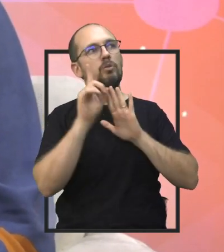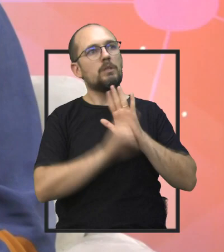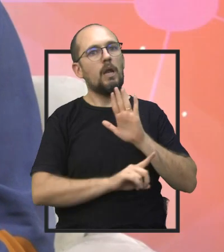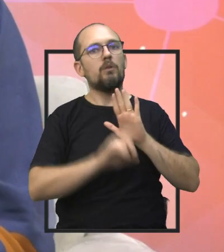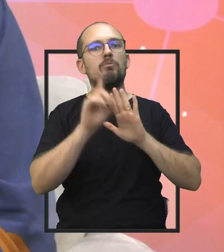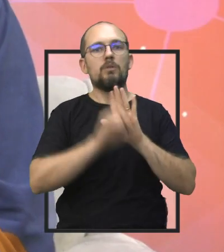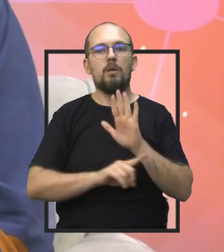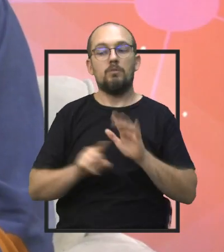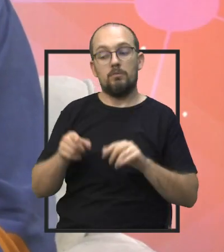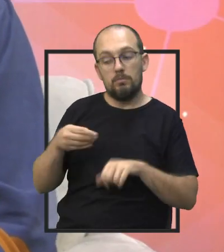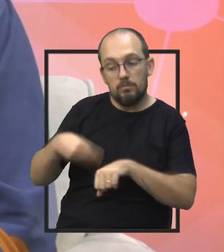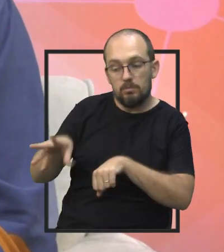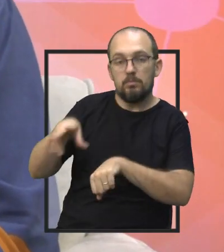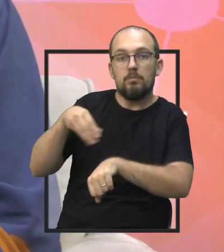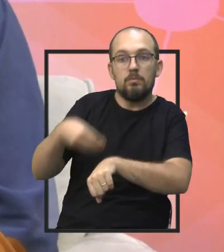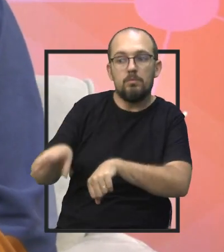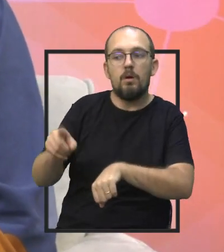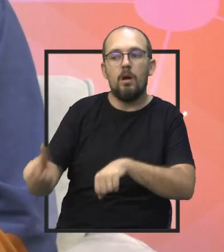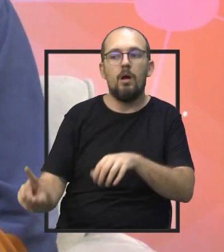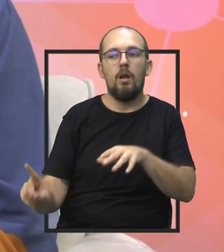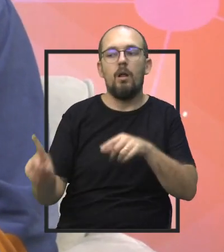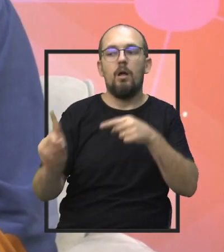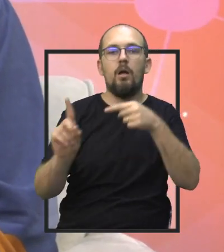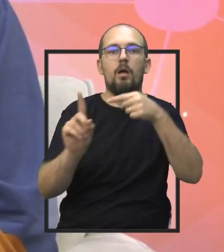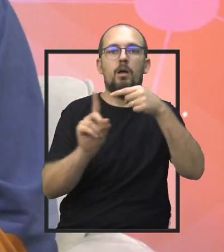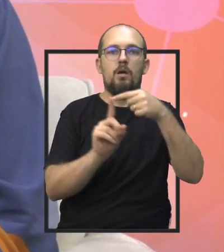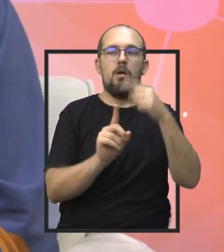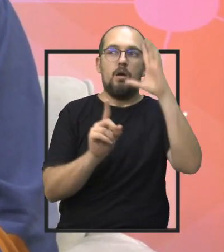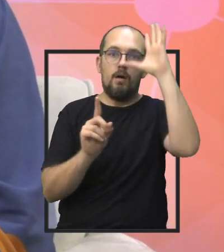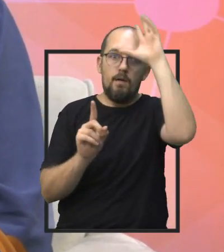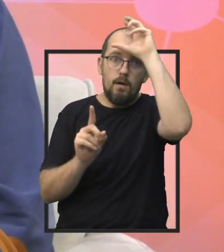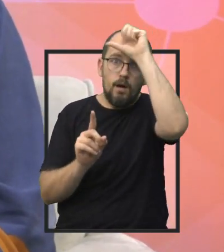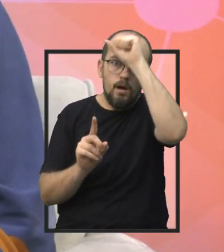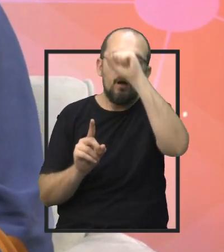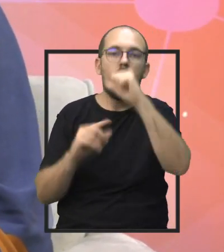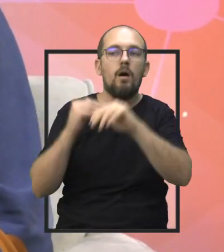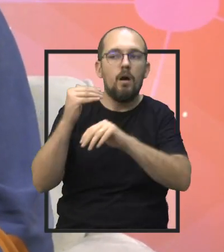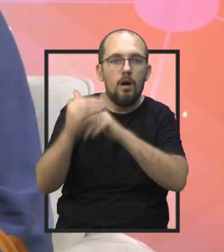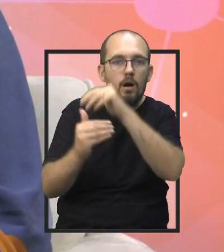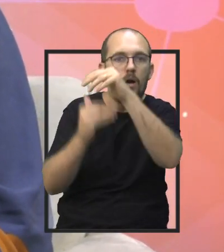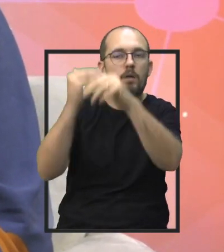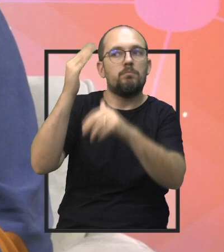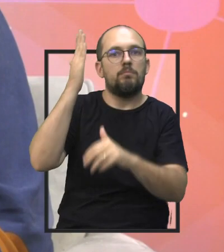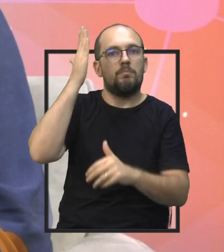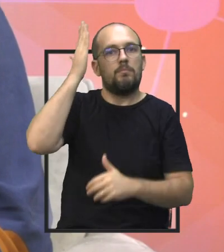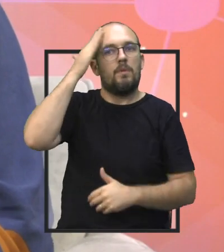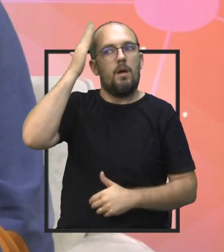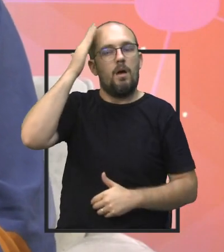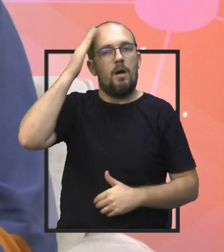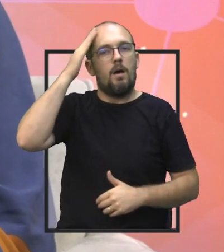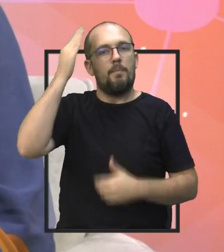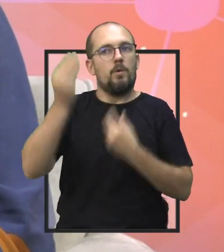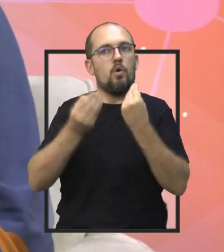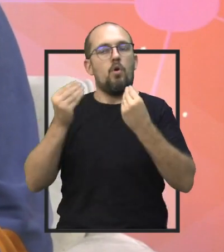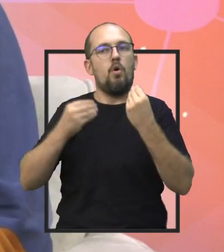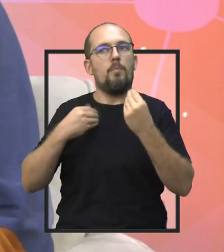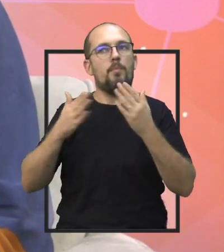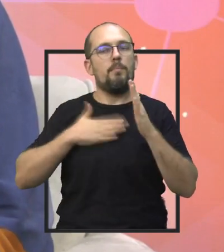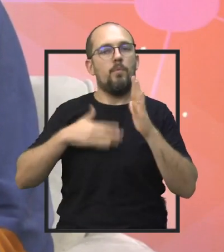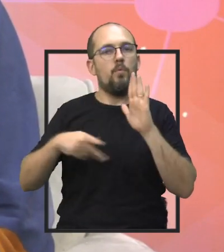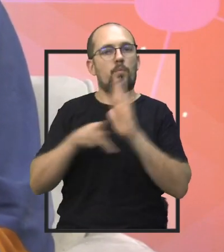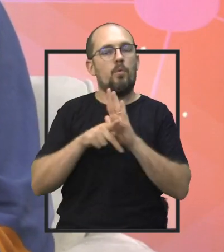é fundamental, trazer a criança para o centro de tudo, né? Para ser realmente efetiva como sujeita dos